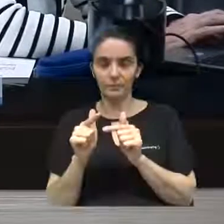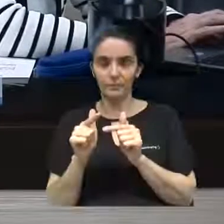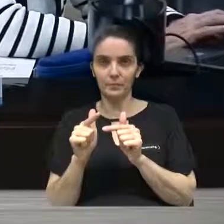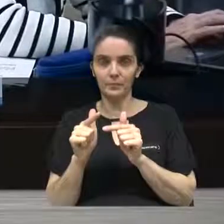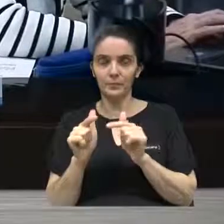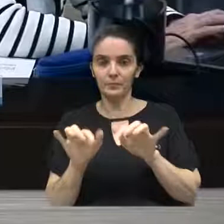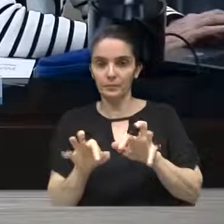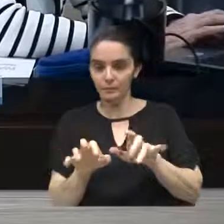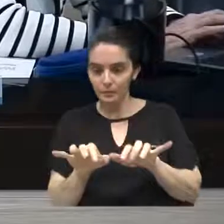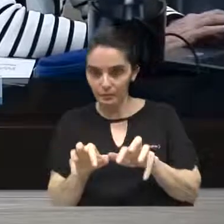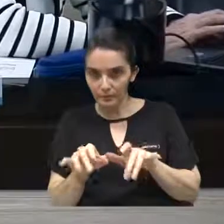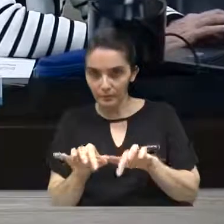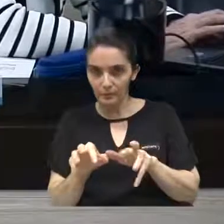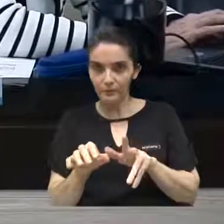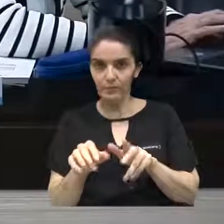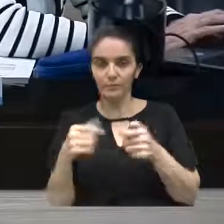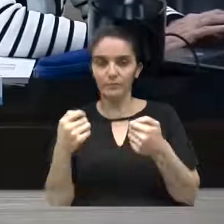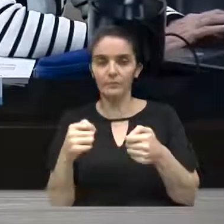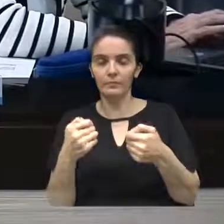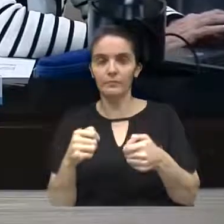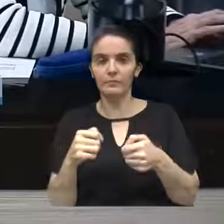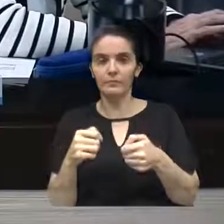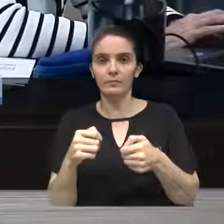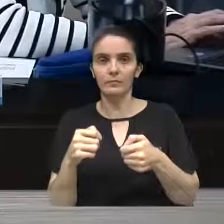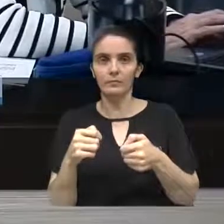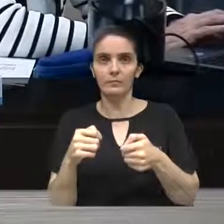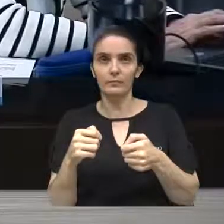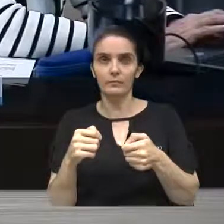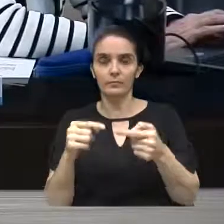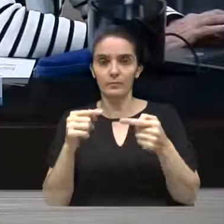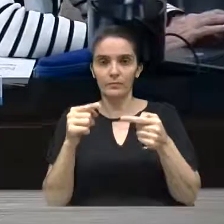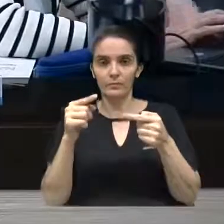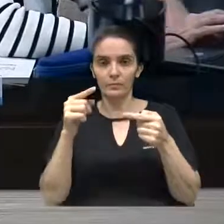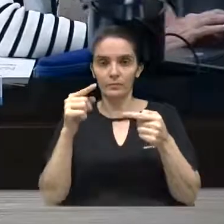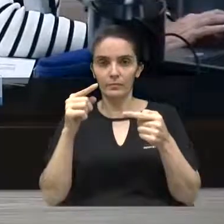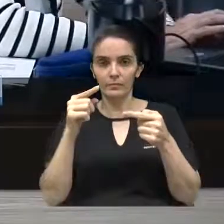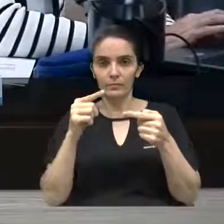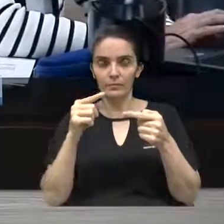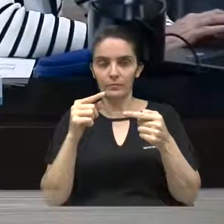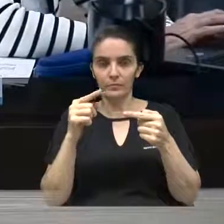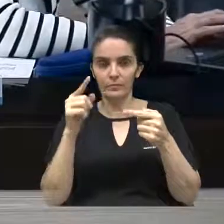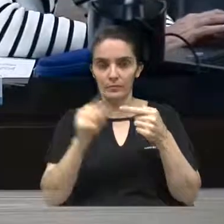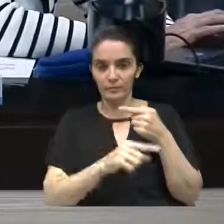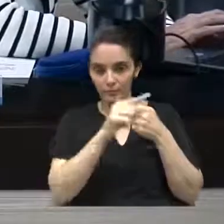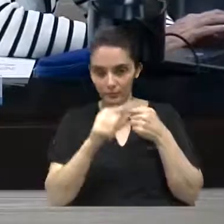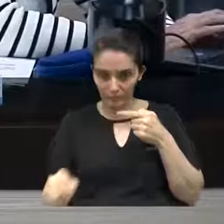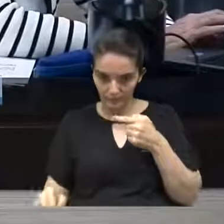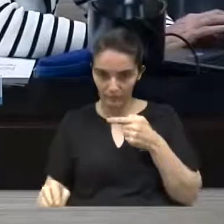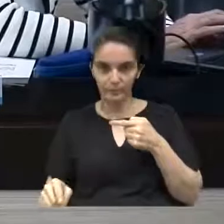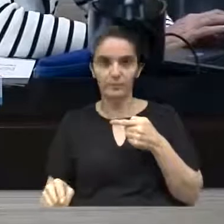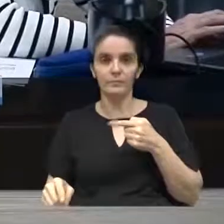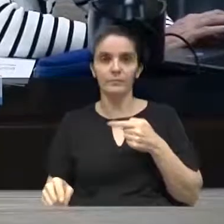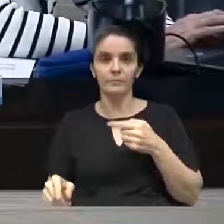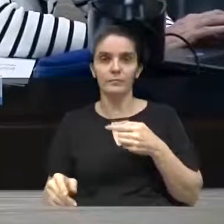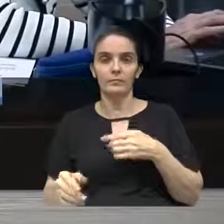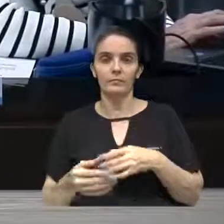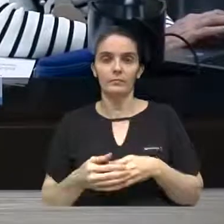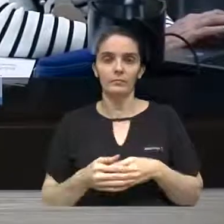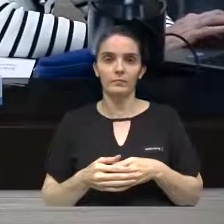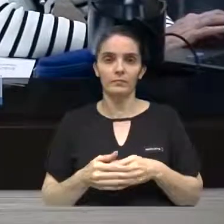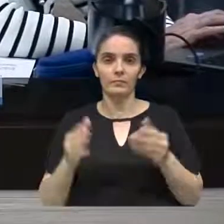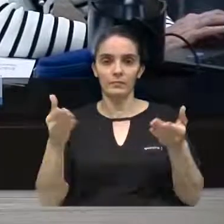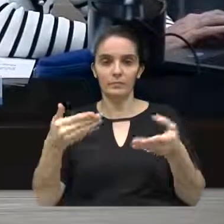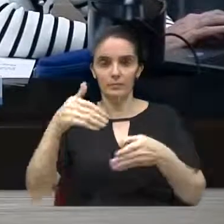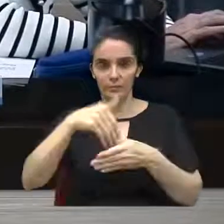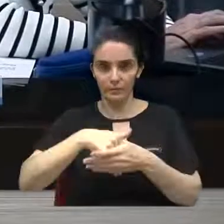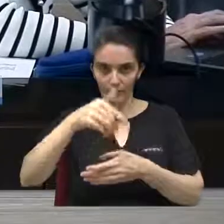no sistema. A gente vai ter que cancelar esta redação final e colocar em